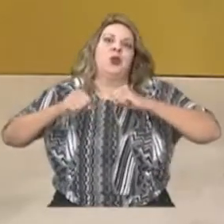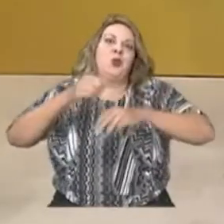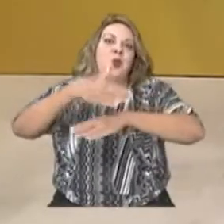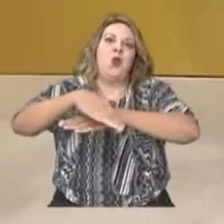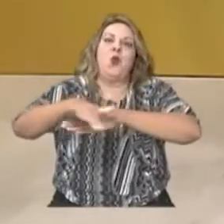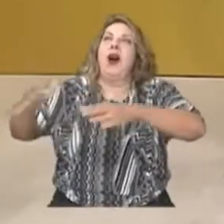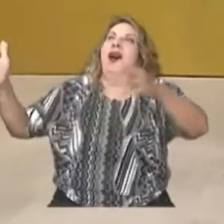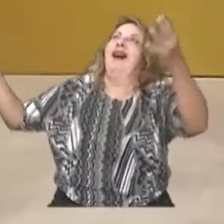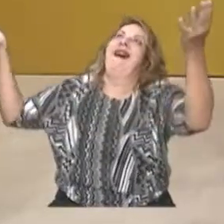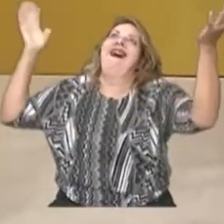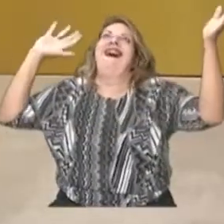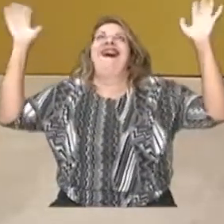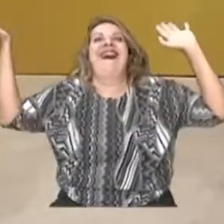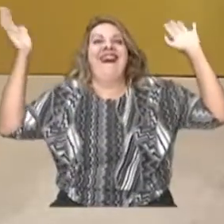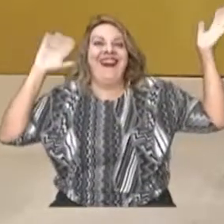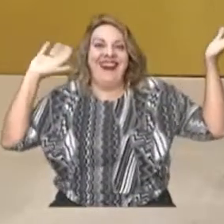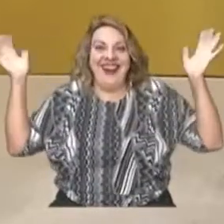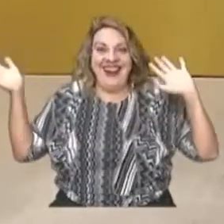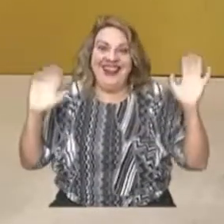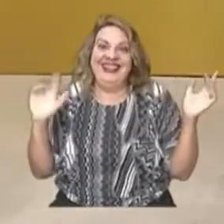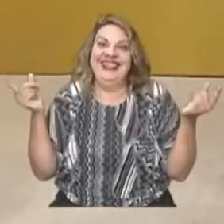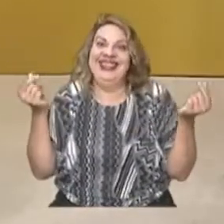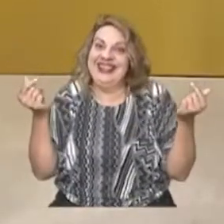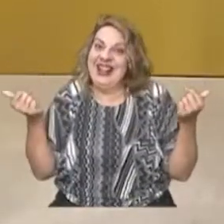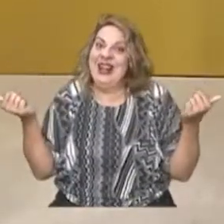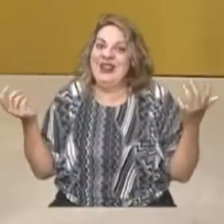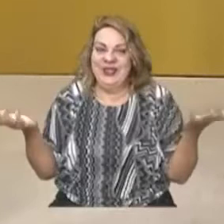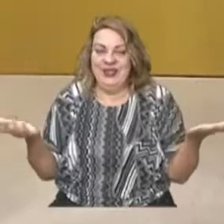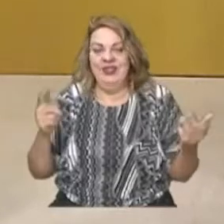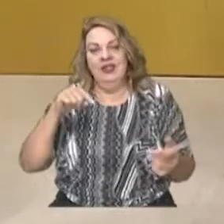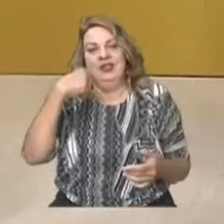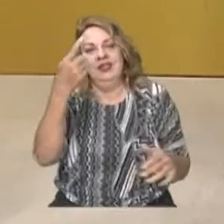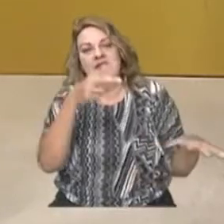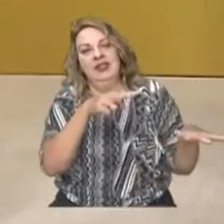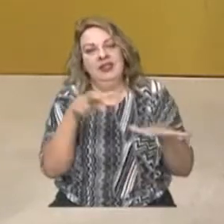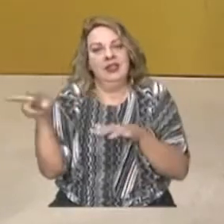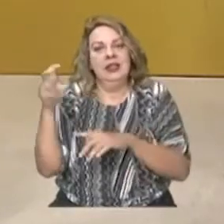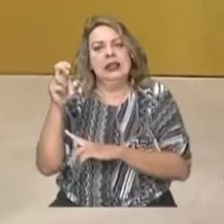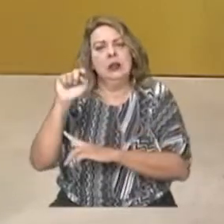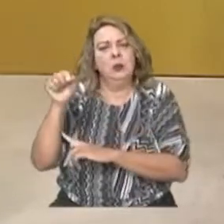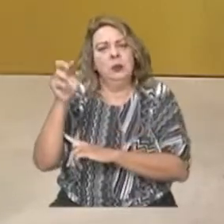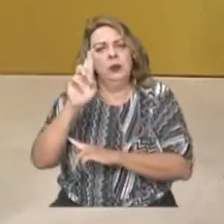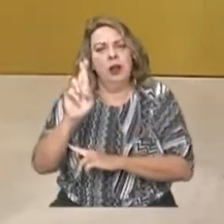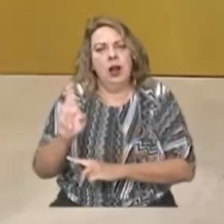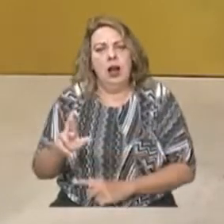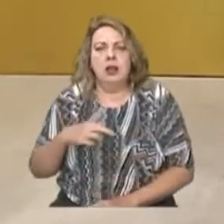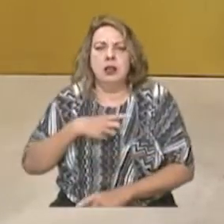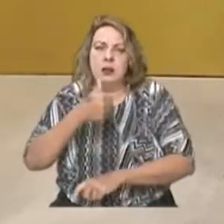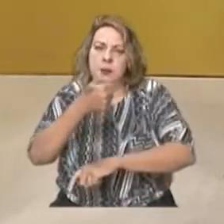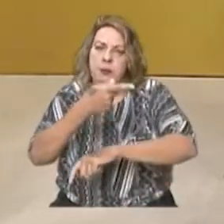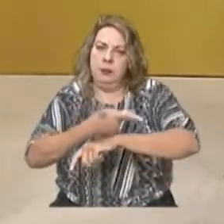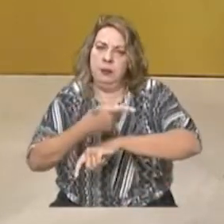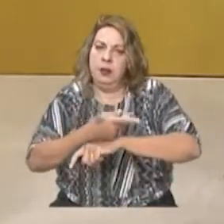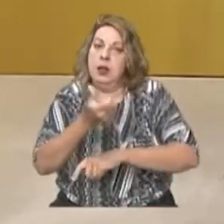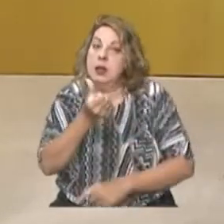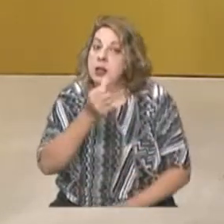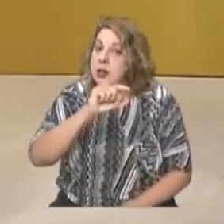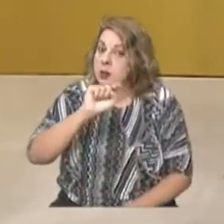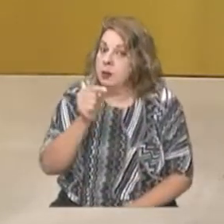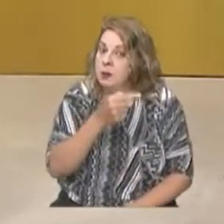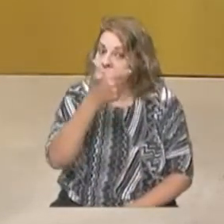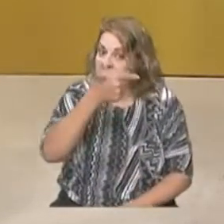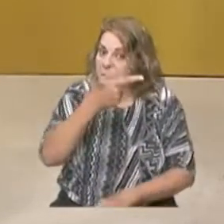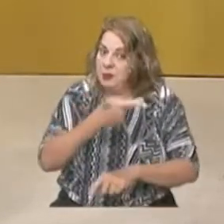vai querer se molhar. Sabe por quê? Na próxima semana tem 5 mil reais no primeiro prêmio. 6 mil no